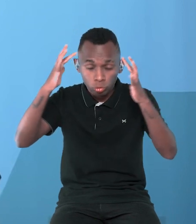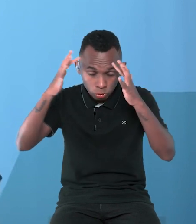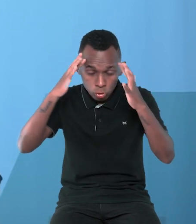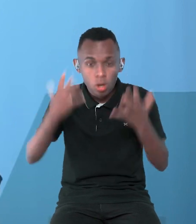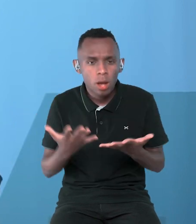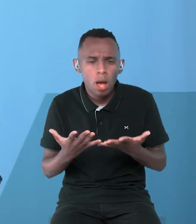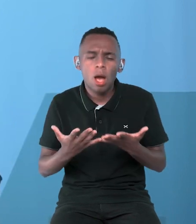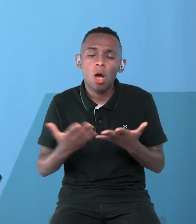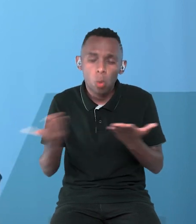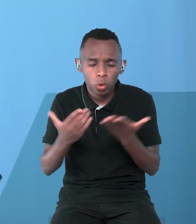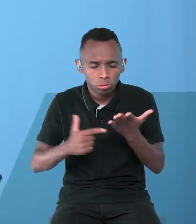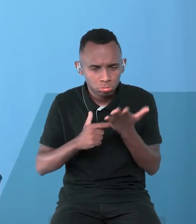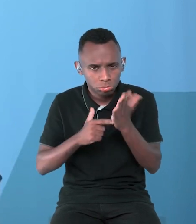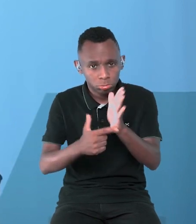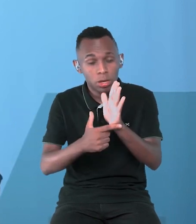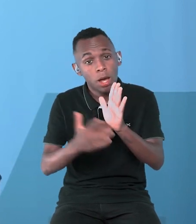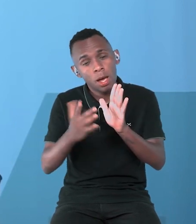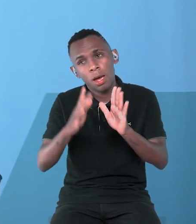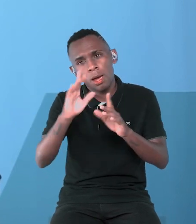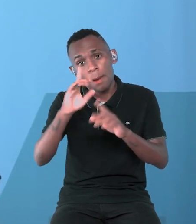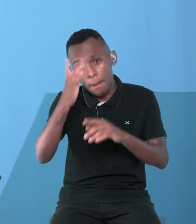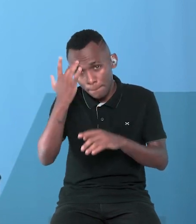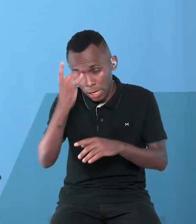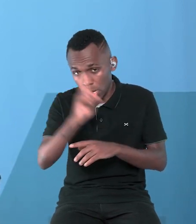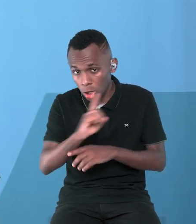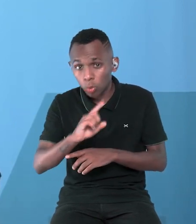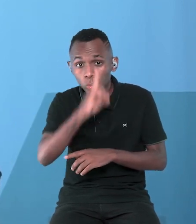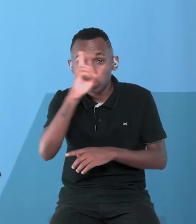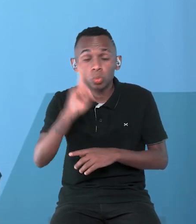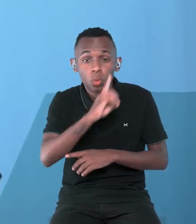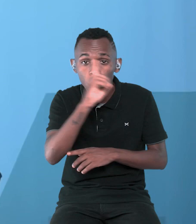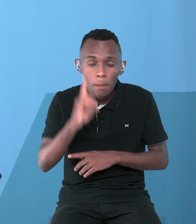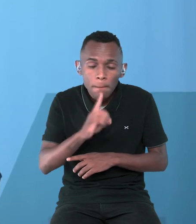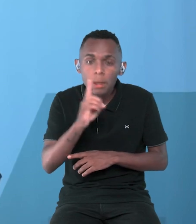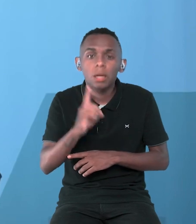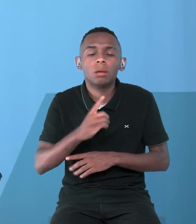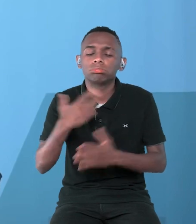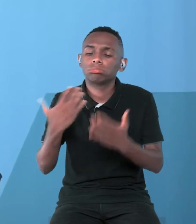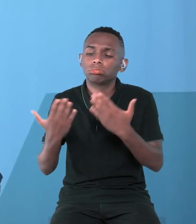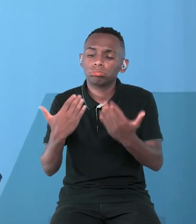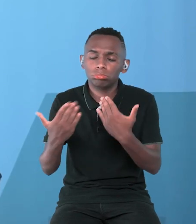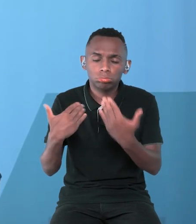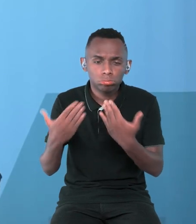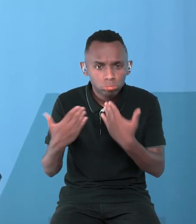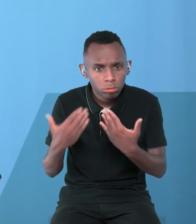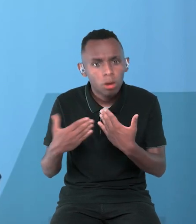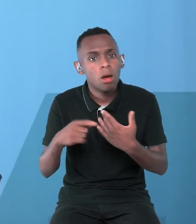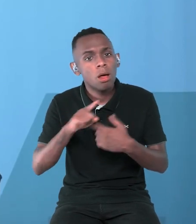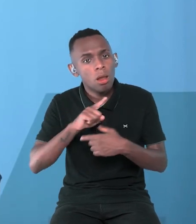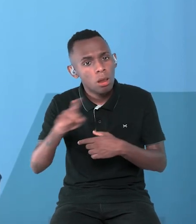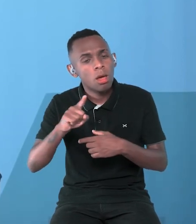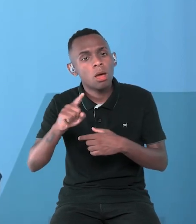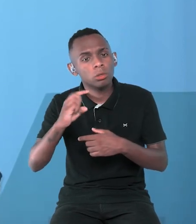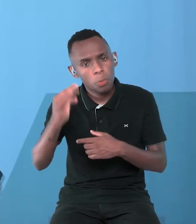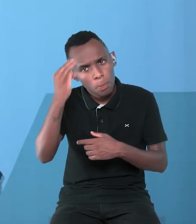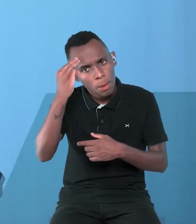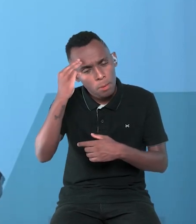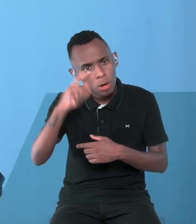e amanhã não, domingo, em bate-papo com leituras no Memorial Vale,